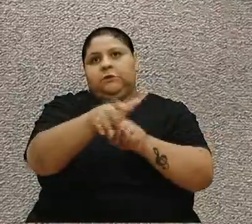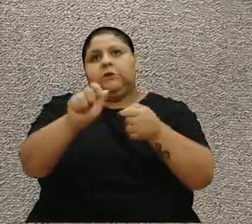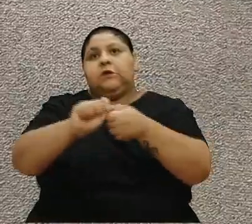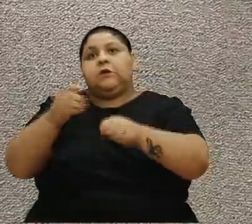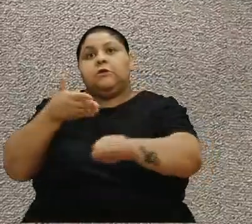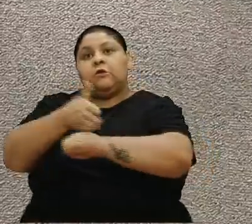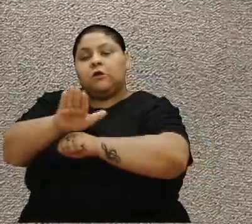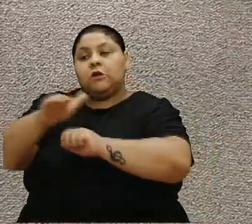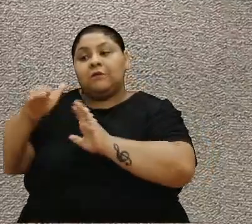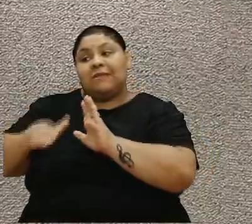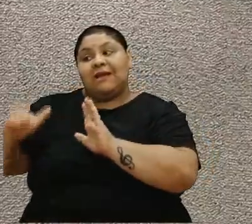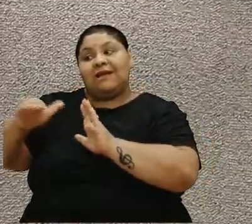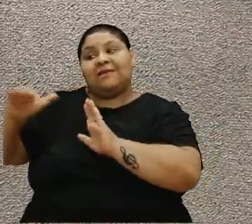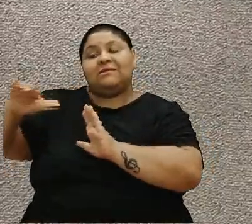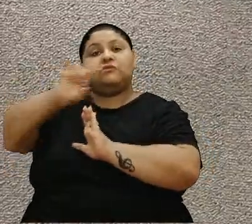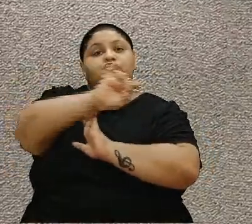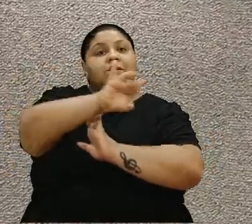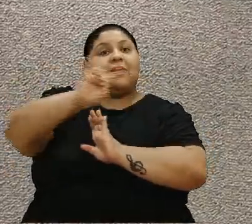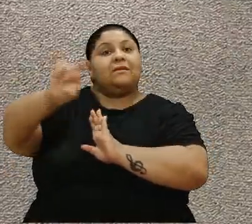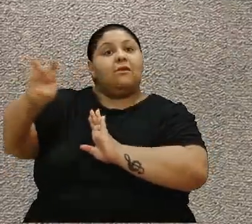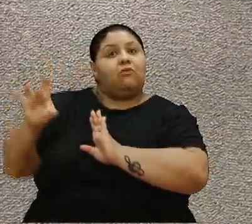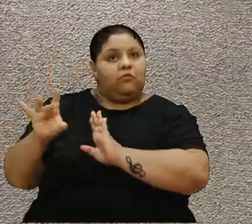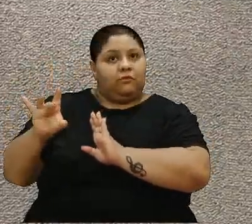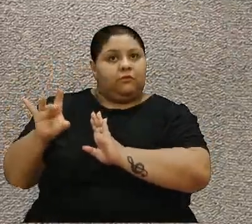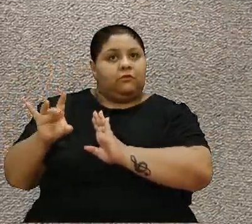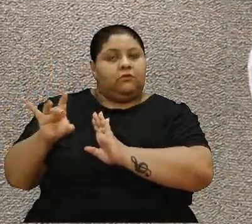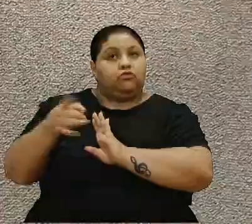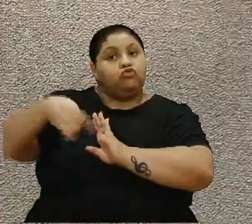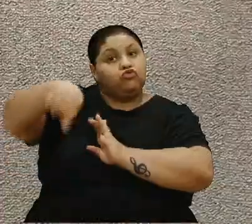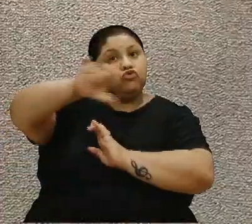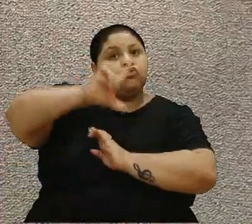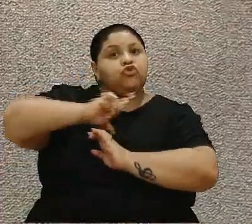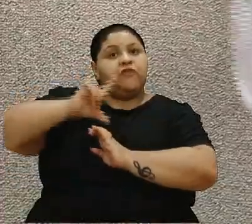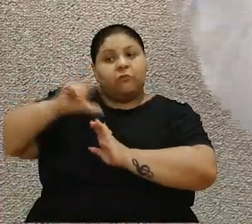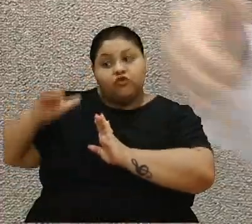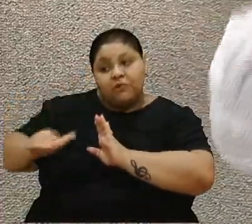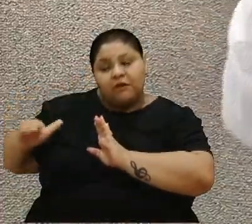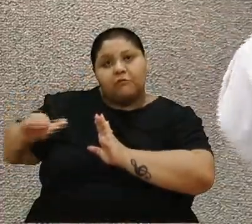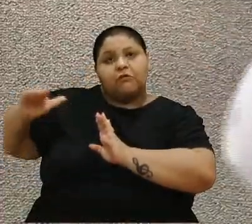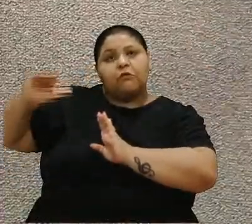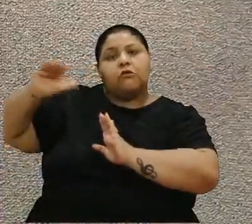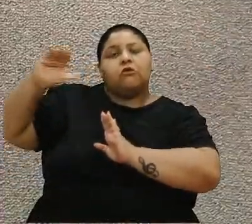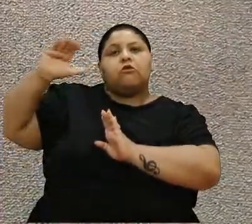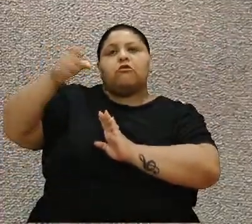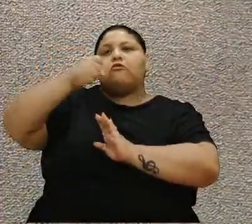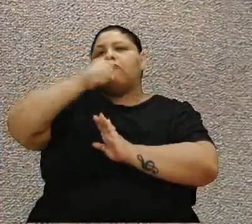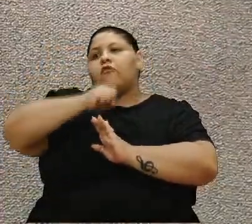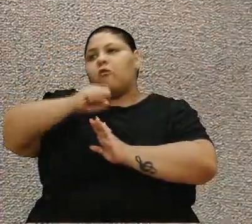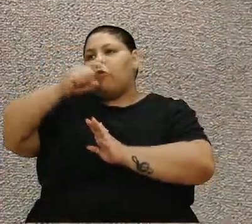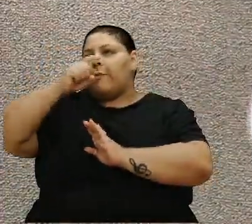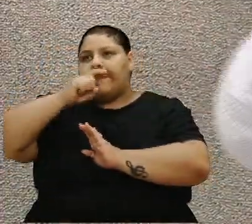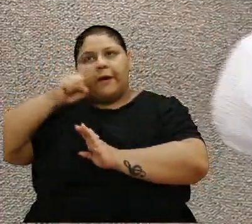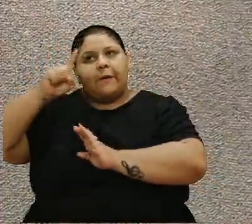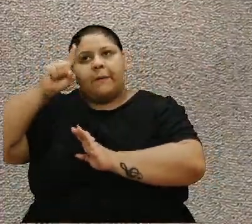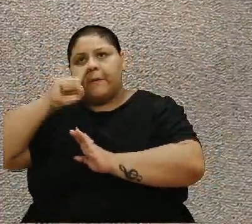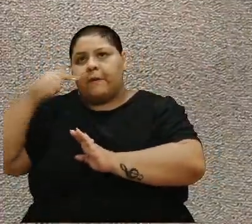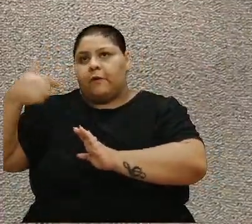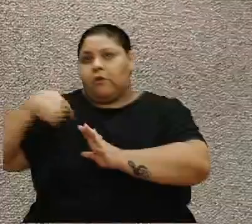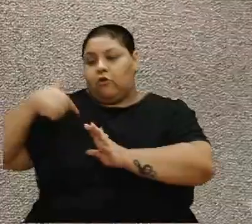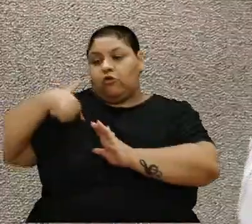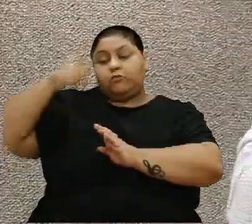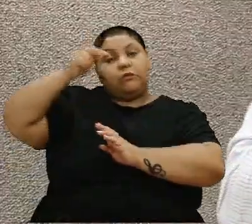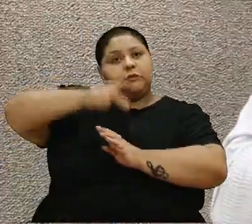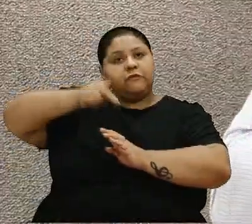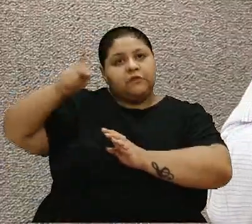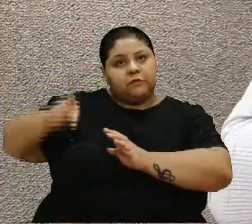da criação de cada um de nós. Todos nós tivemos uma criação, com o avô, com a avó, com o pai, com a mãe. Os meus